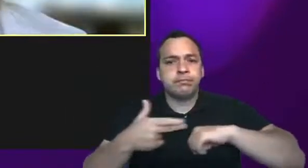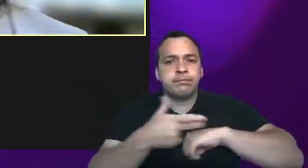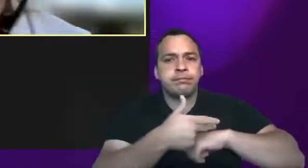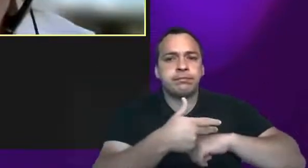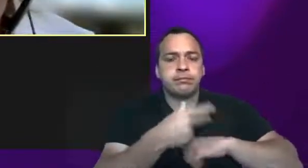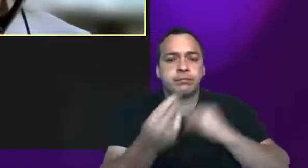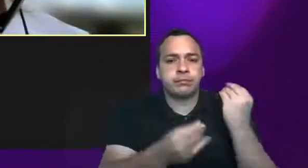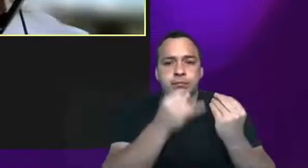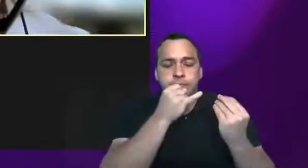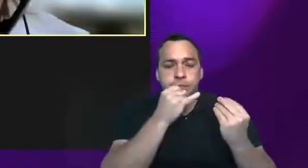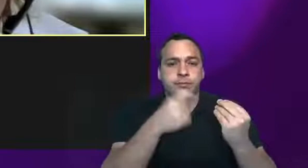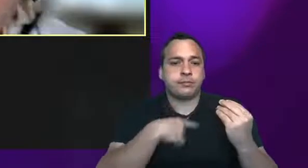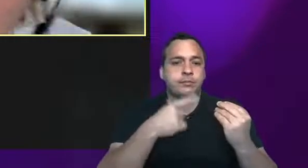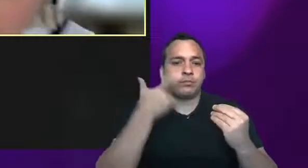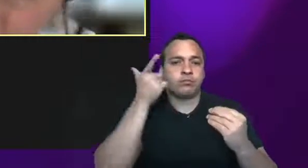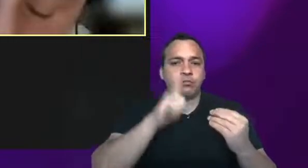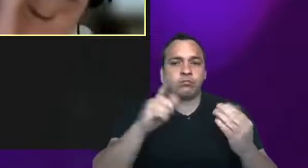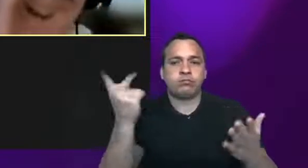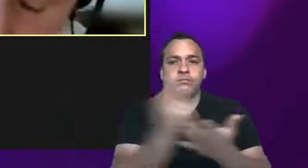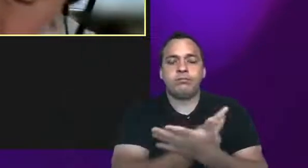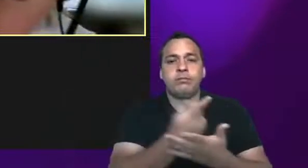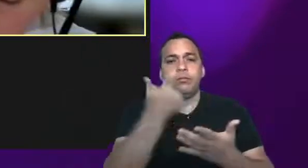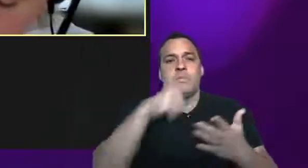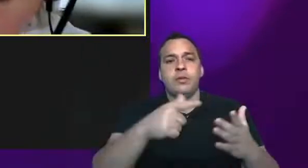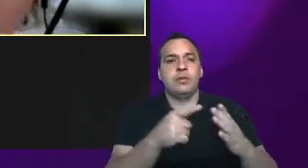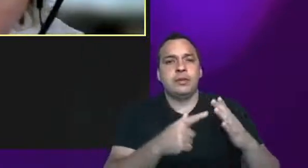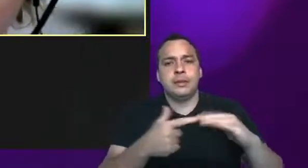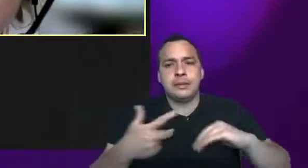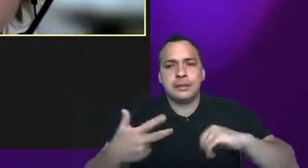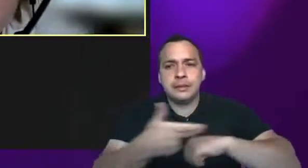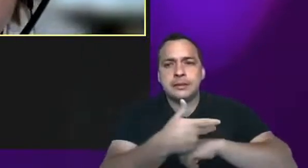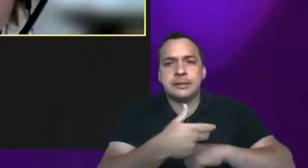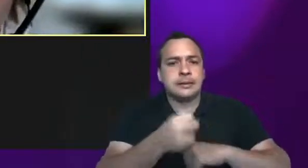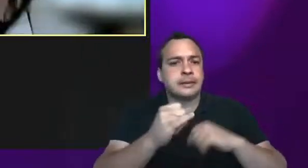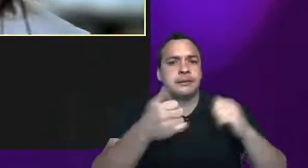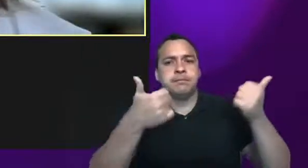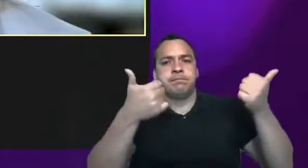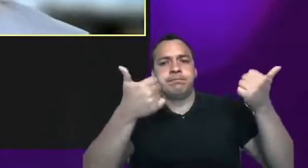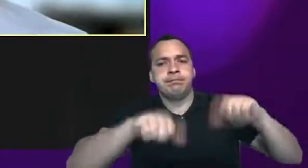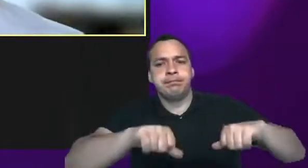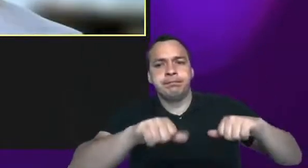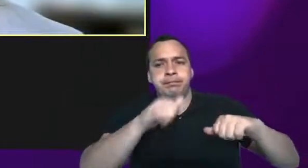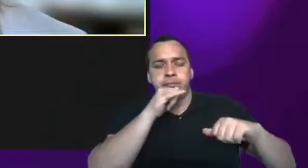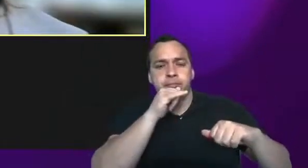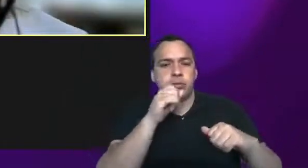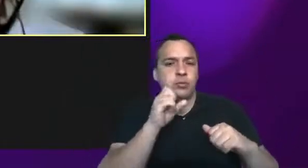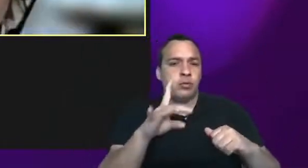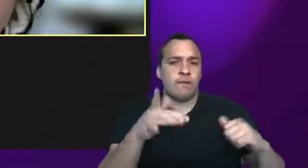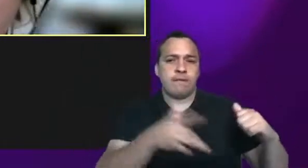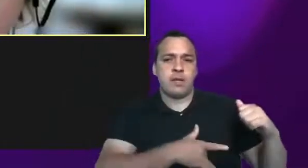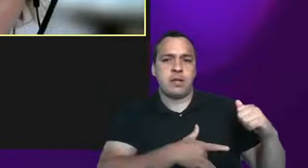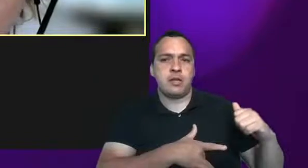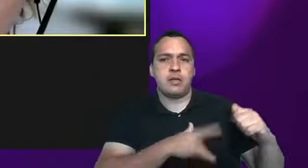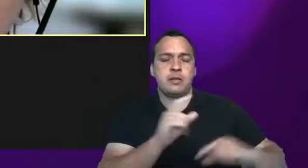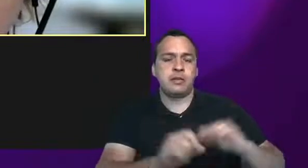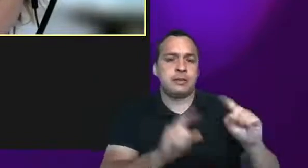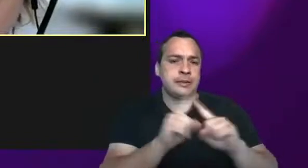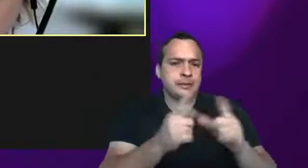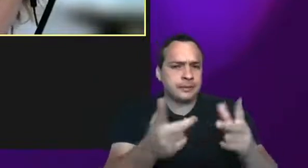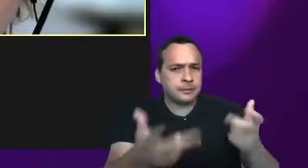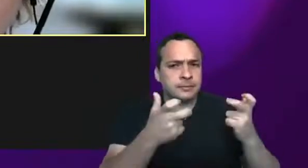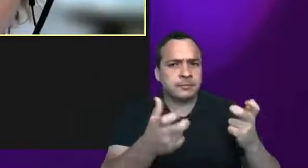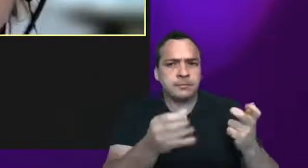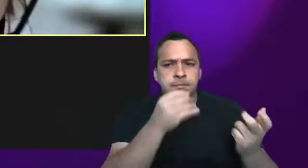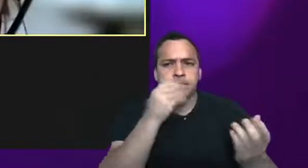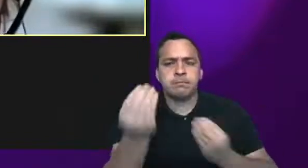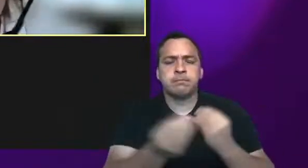Si, digamos, recaen solo en el hígado, nosotros vemos, obviamente en base a todos nuestros